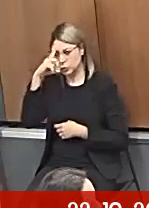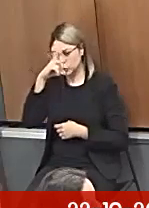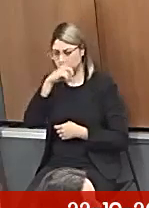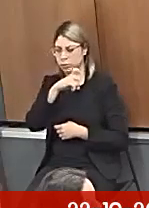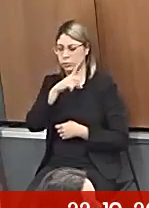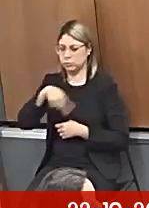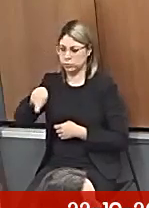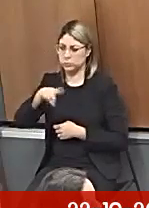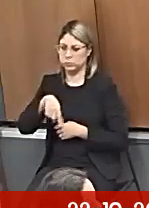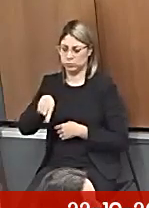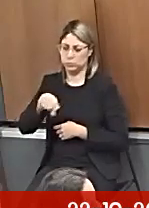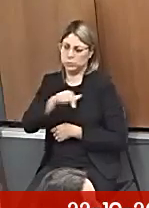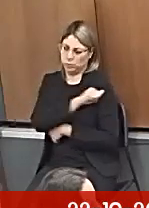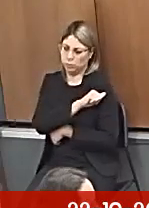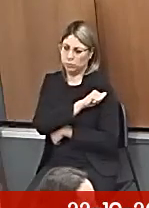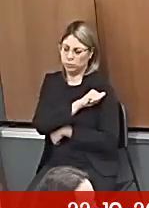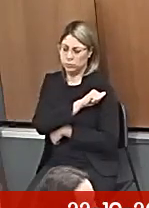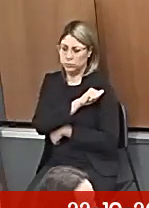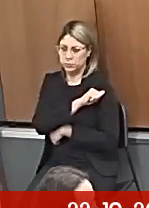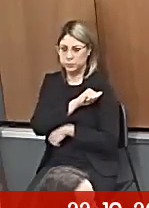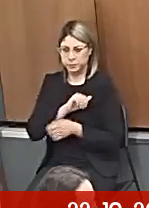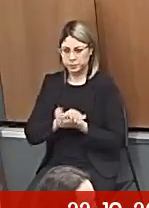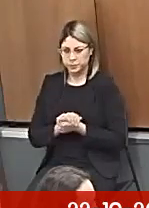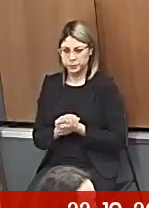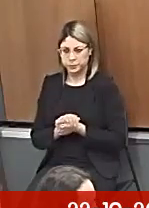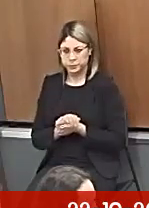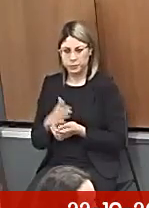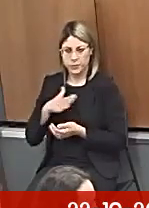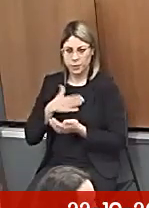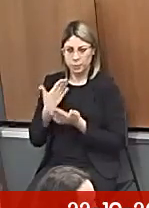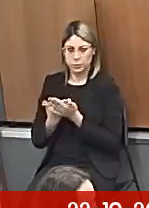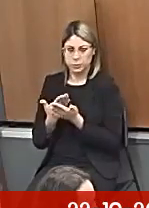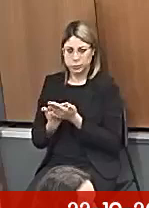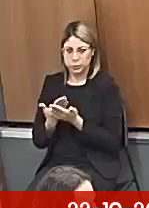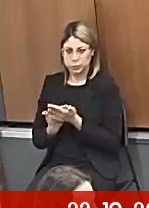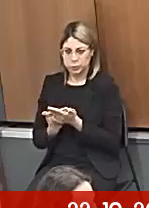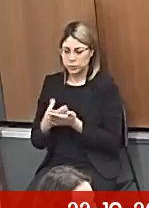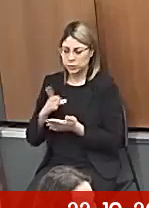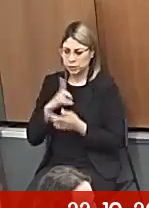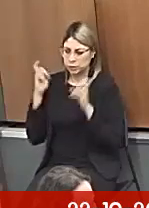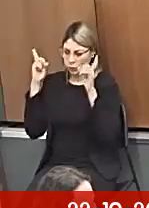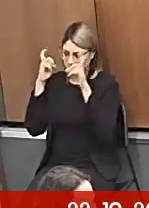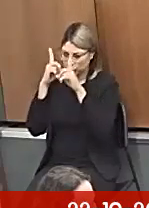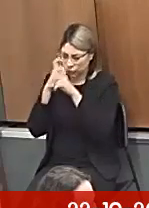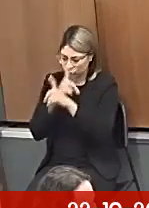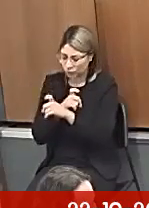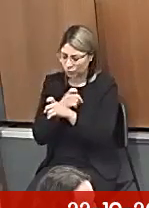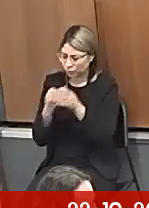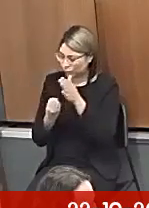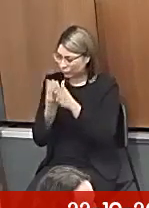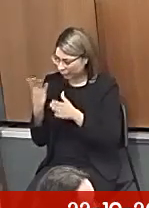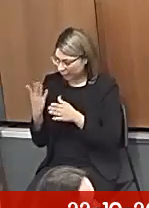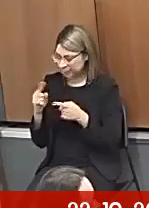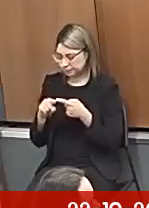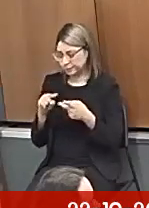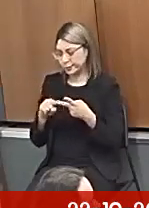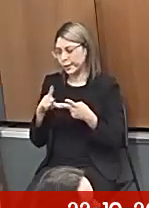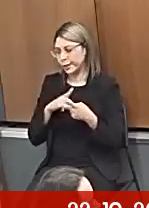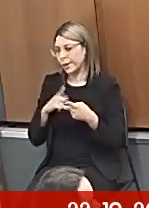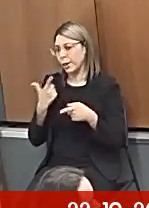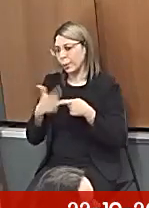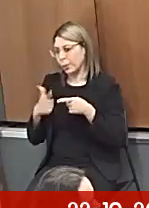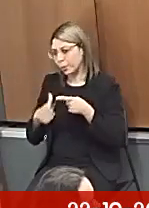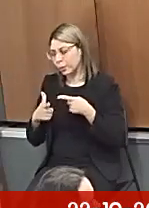do alunado. A minha escola, ela tinha deficiência múltipla, problema de